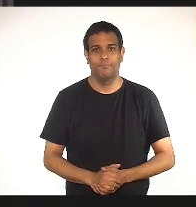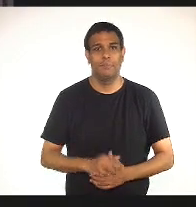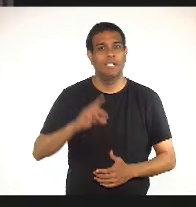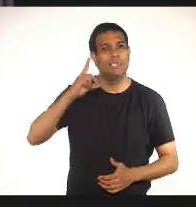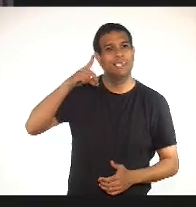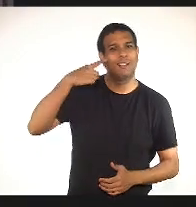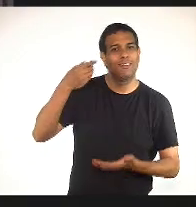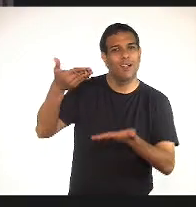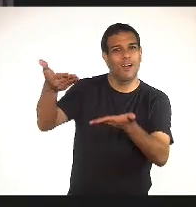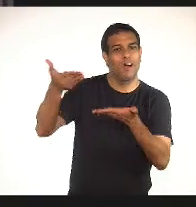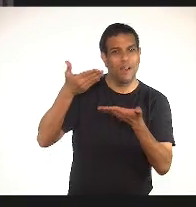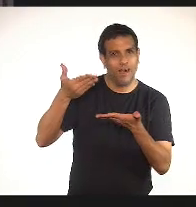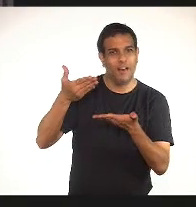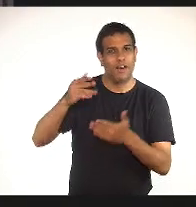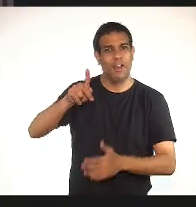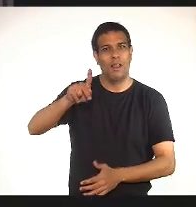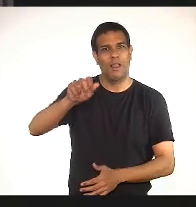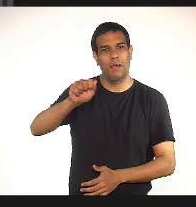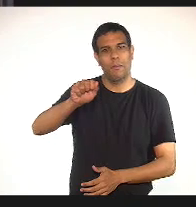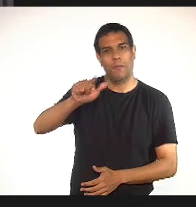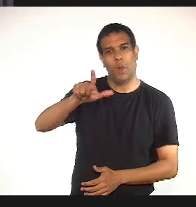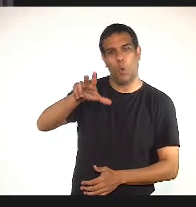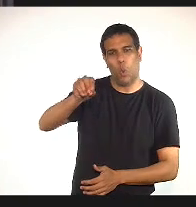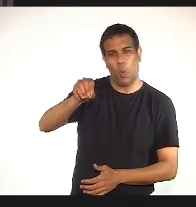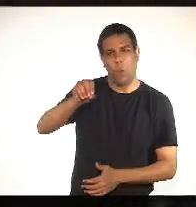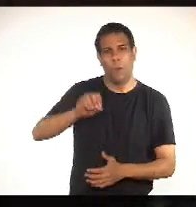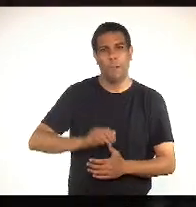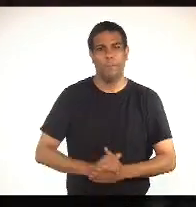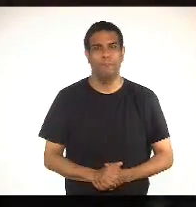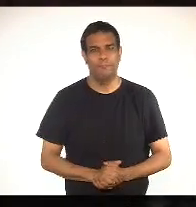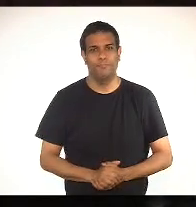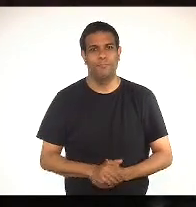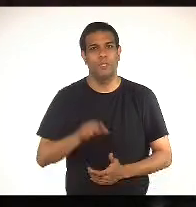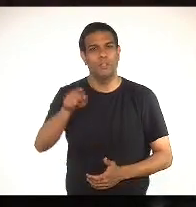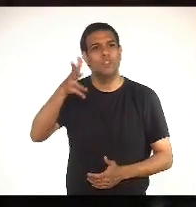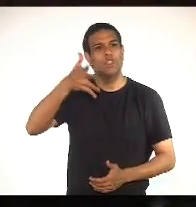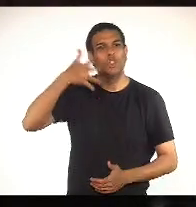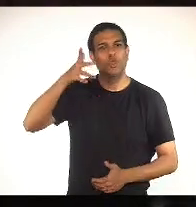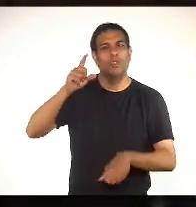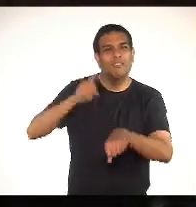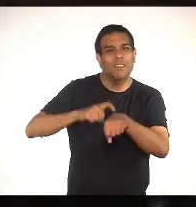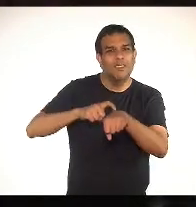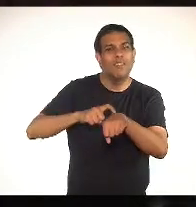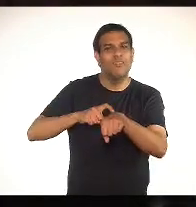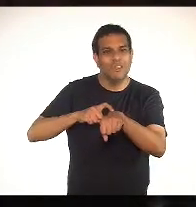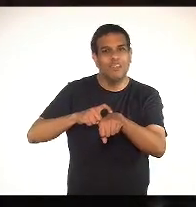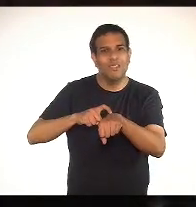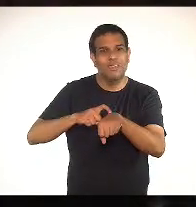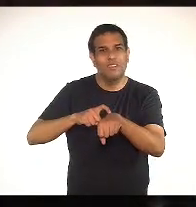Deputado capitão Paulo Teixeira, Pronto. O